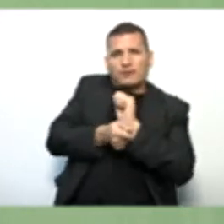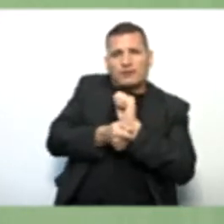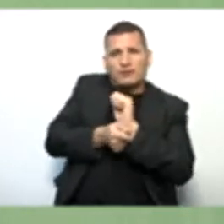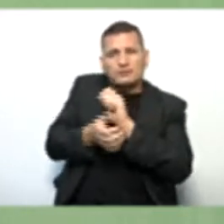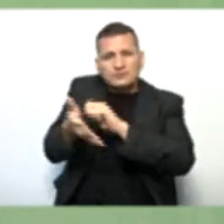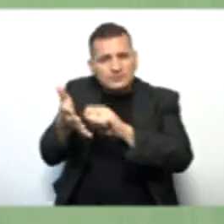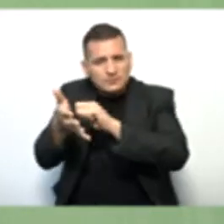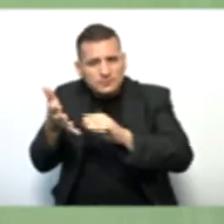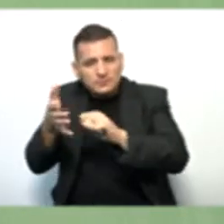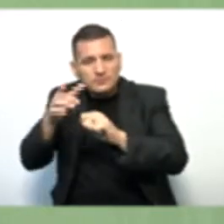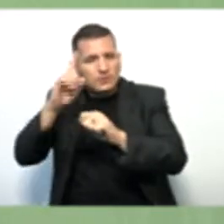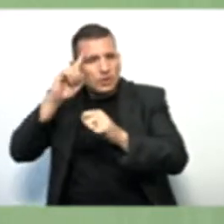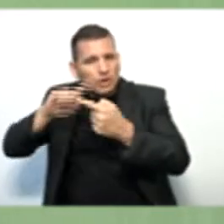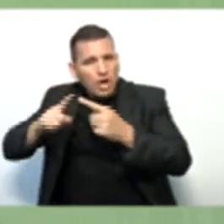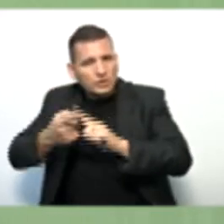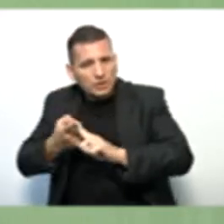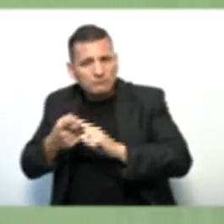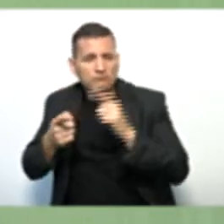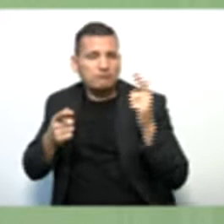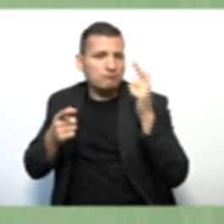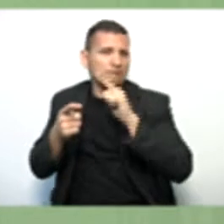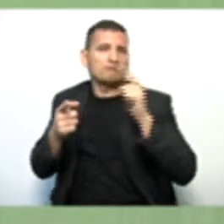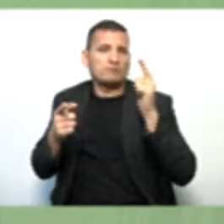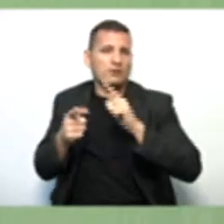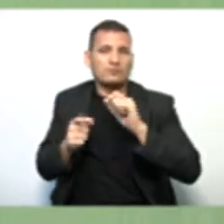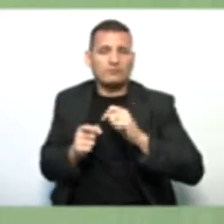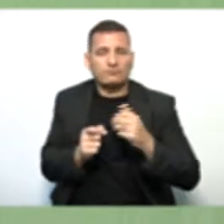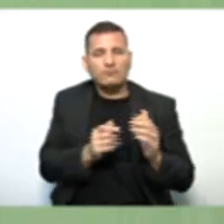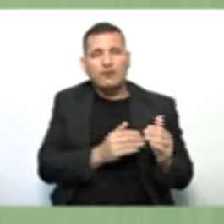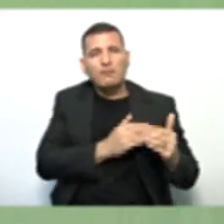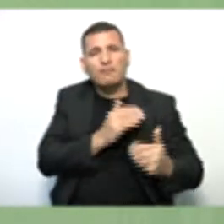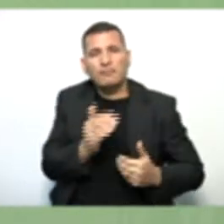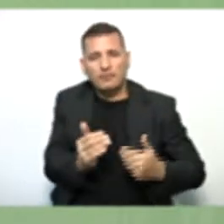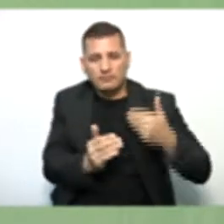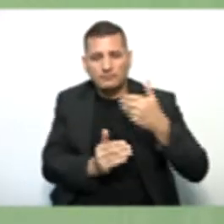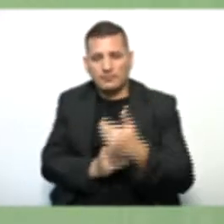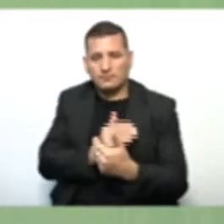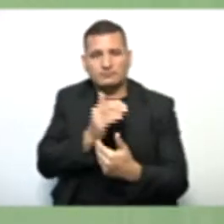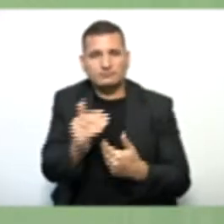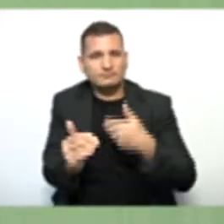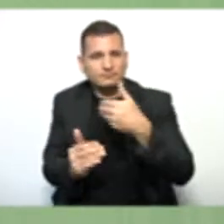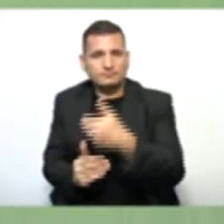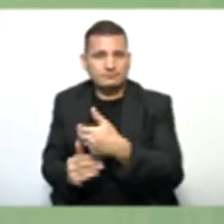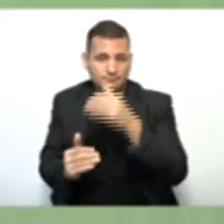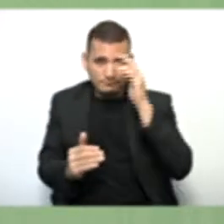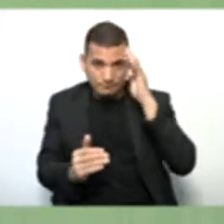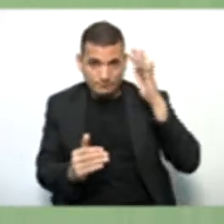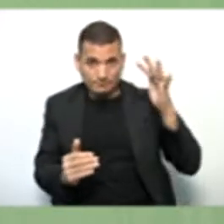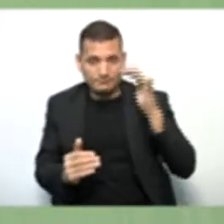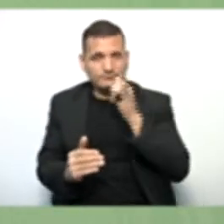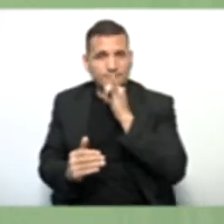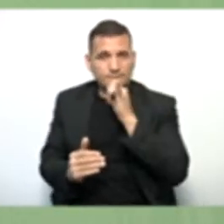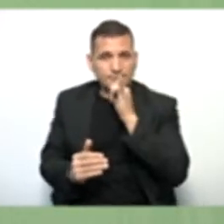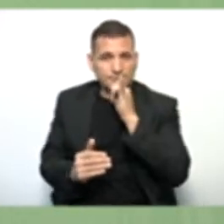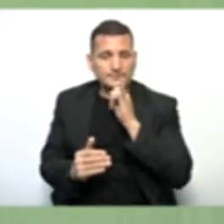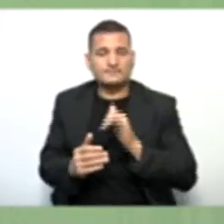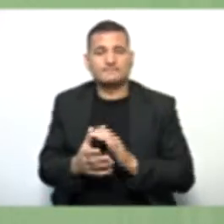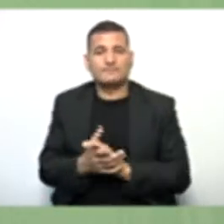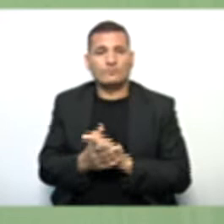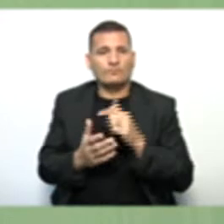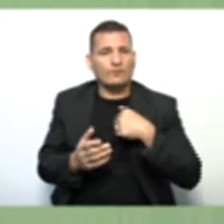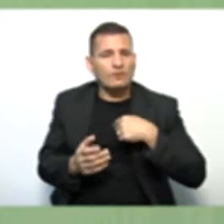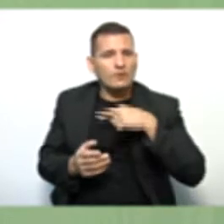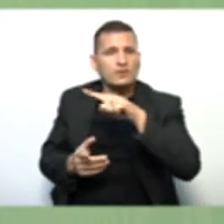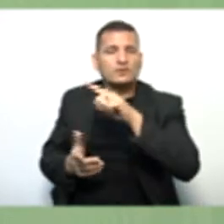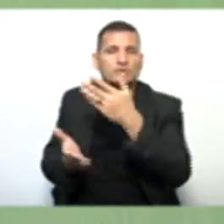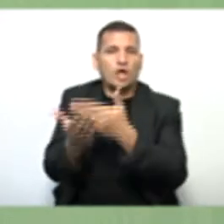escrever ela, a gente consegue colocar um passo a passo, tá? Imagine a seguinte situação: ir para a